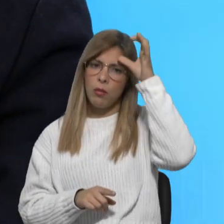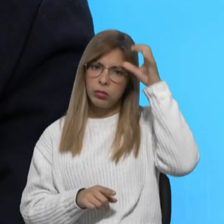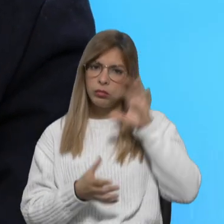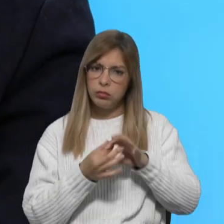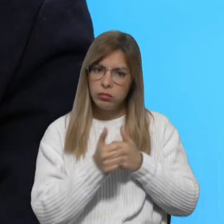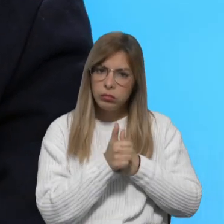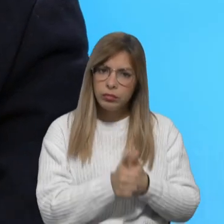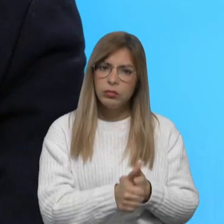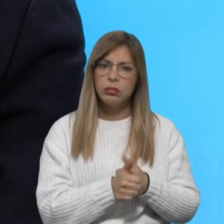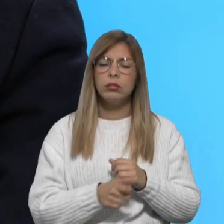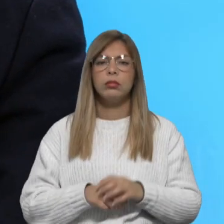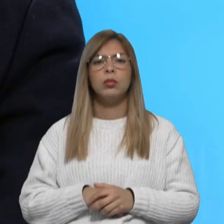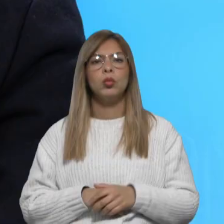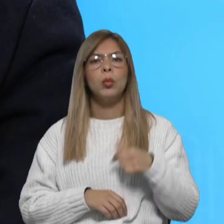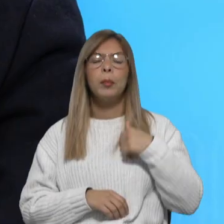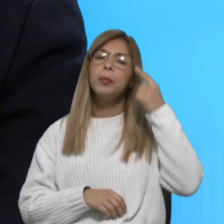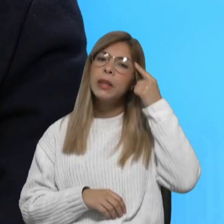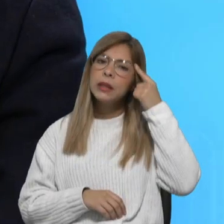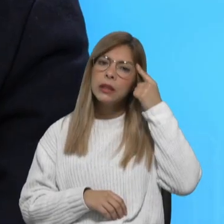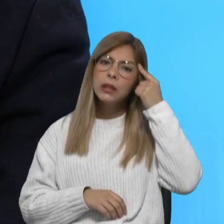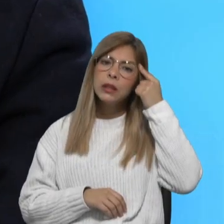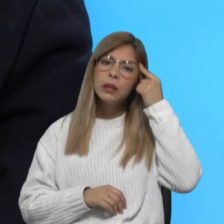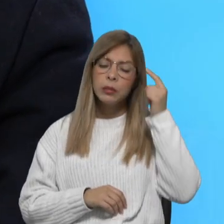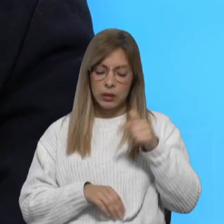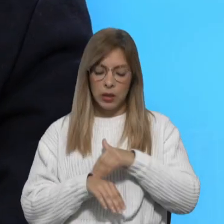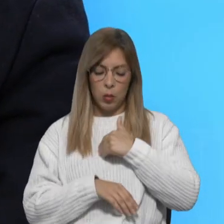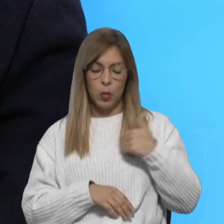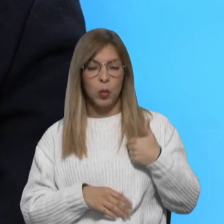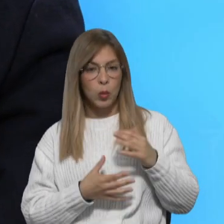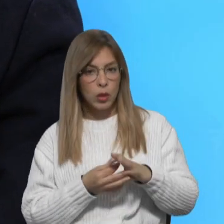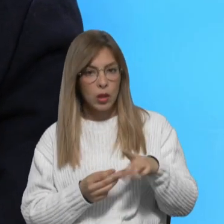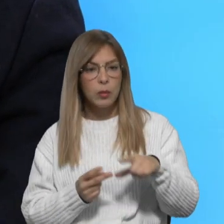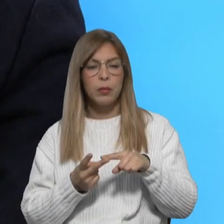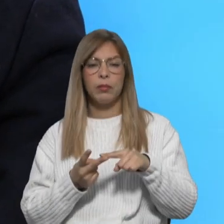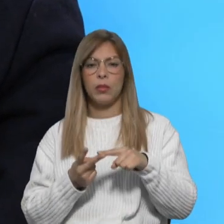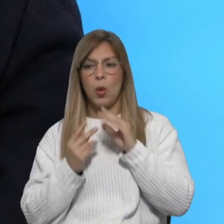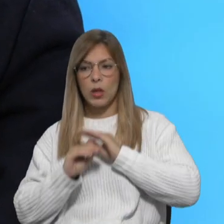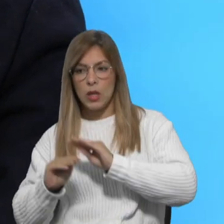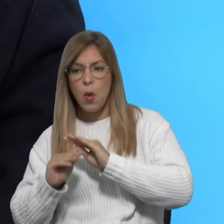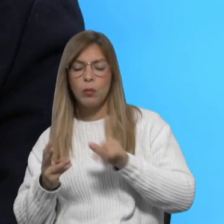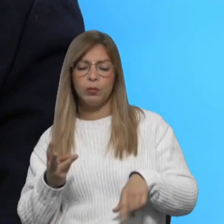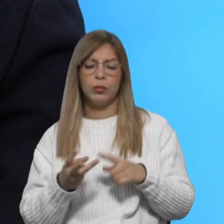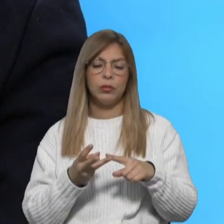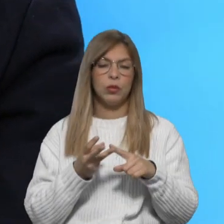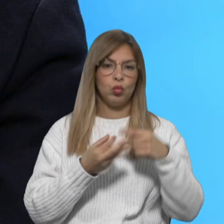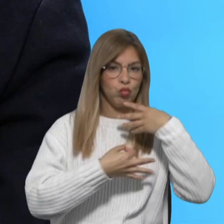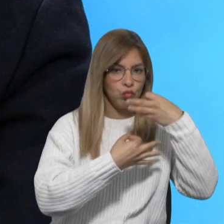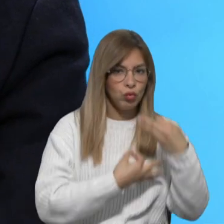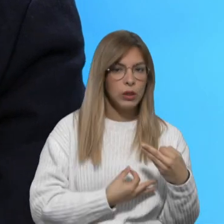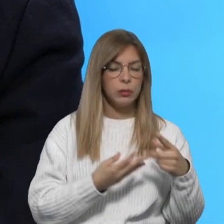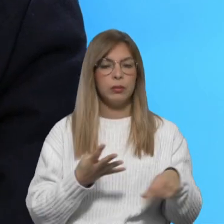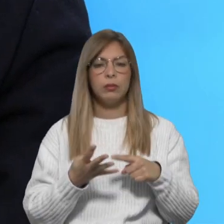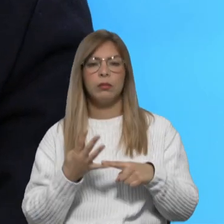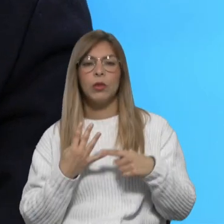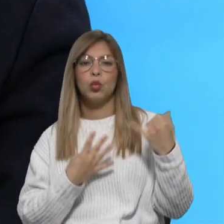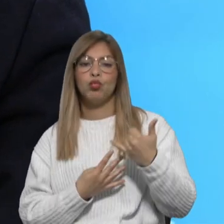E pensamos na saúde, na educação, na justiça e depois, no segundo